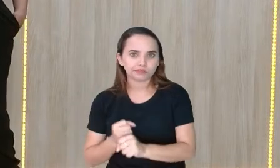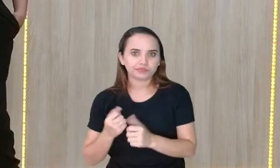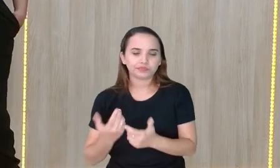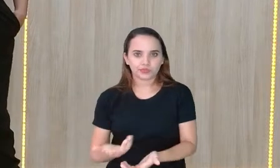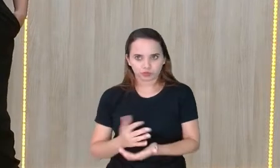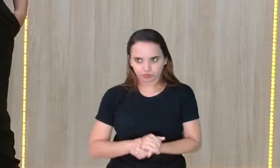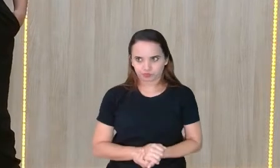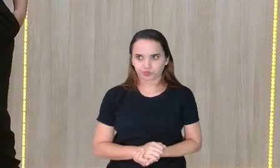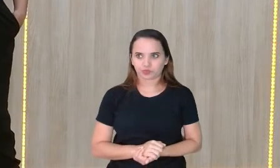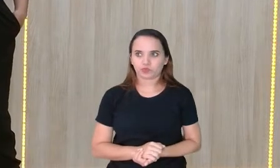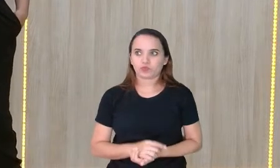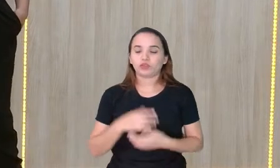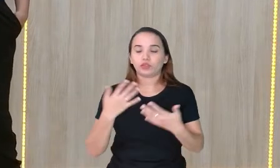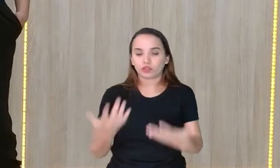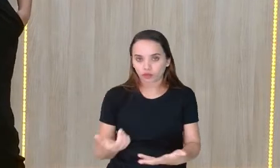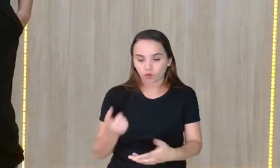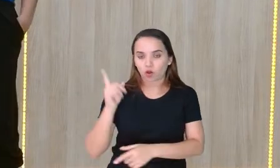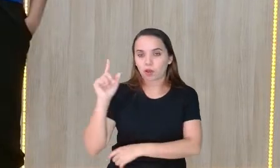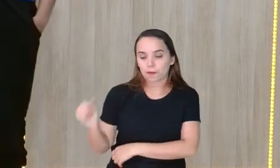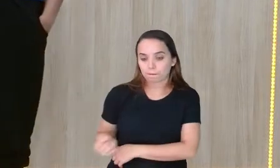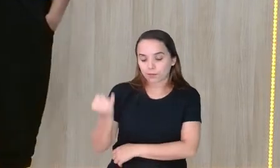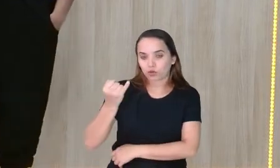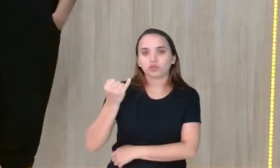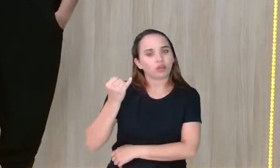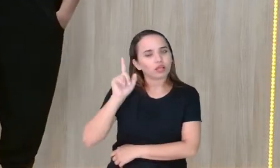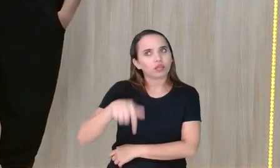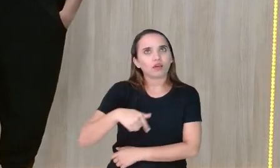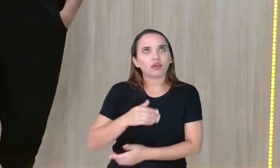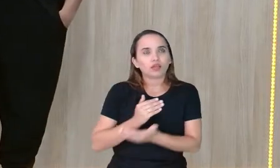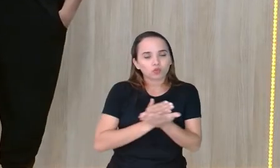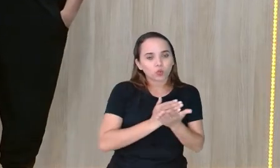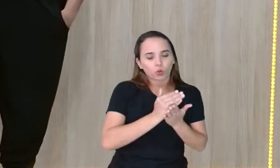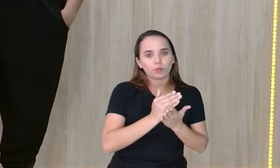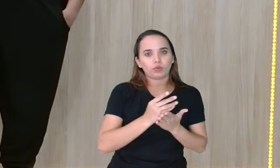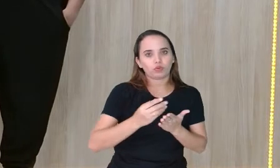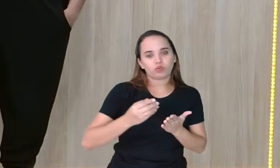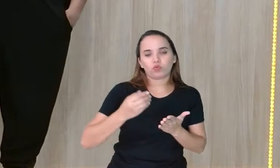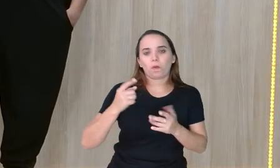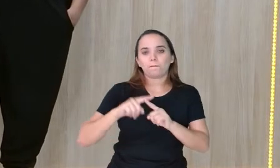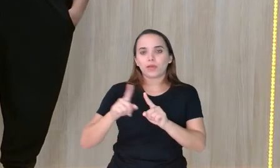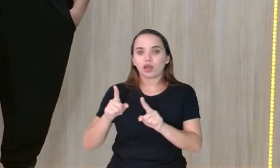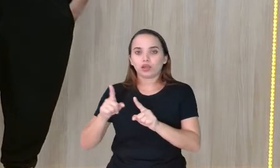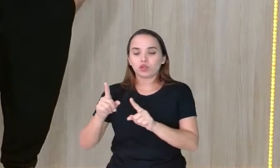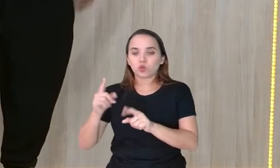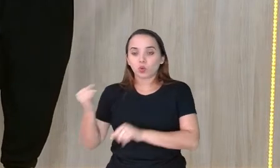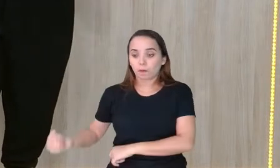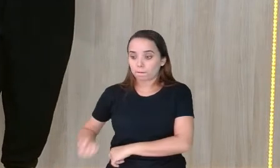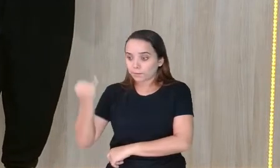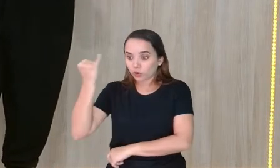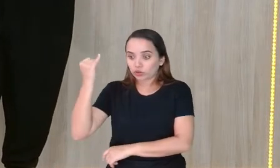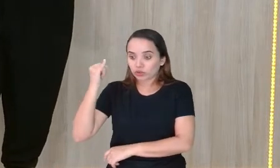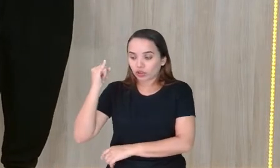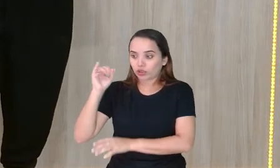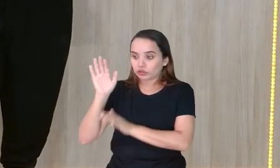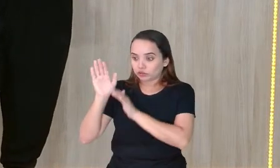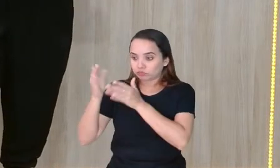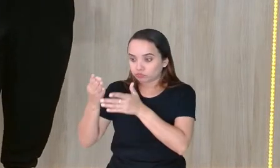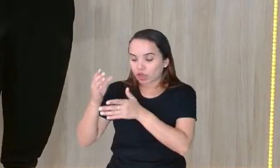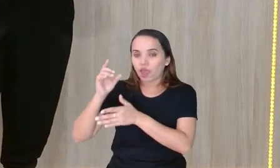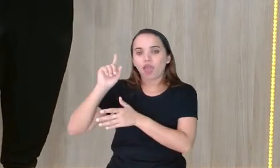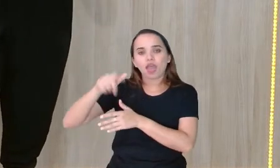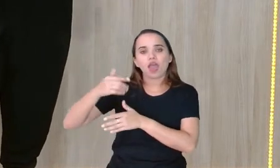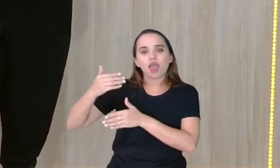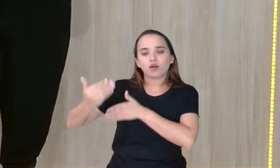Reitero, não necessariamente. É importante de onde a gente parte. Mas não é o que mais vale, porque não é de onde a gente parte, é a